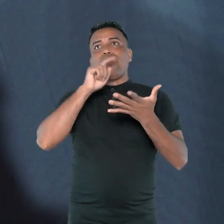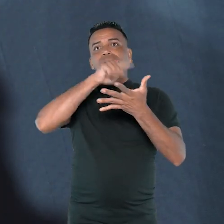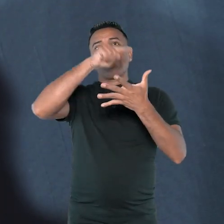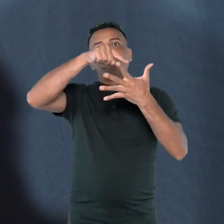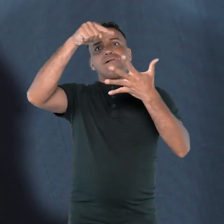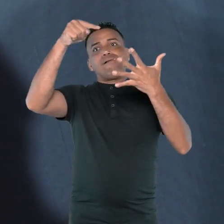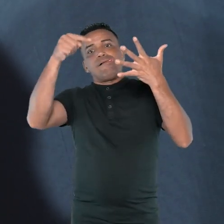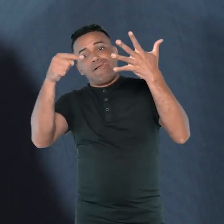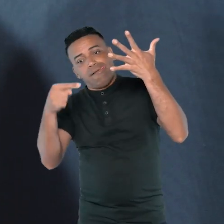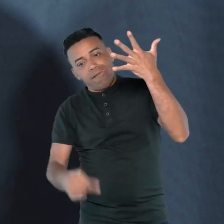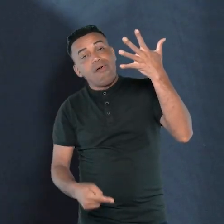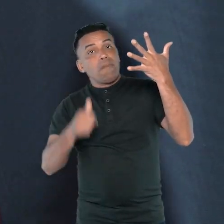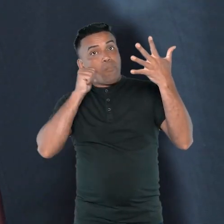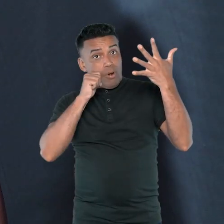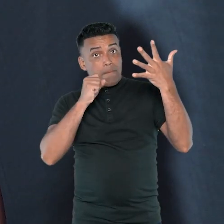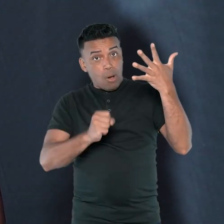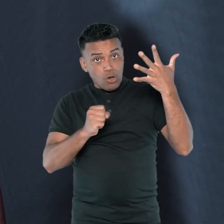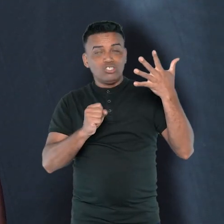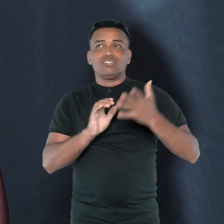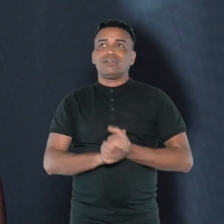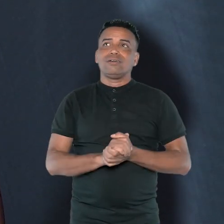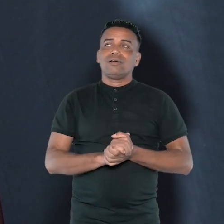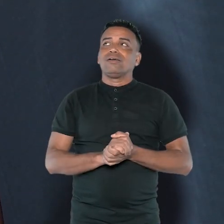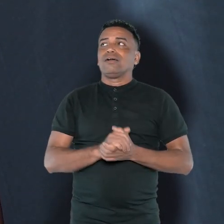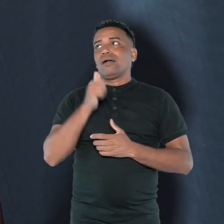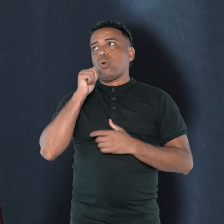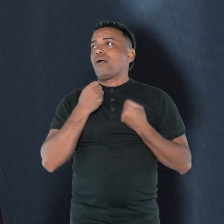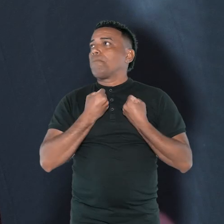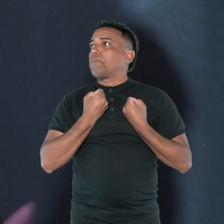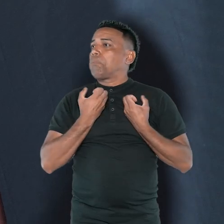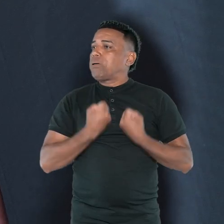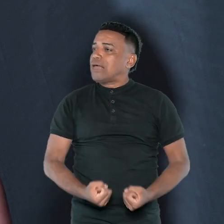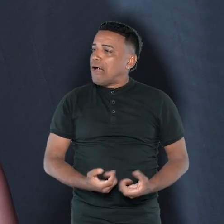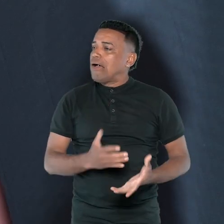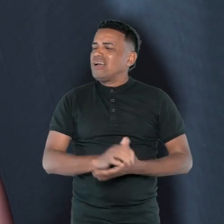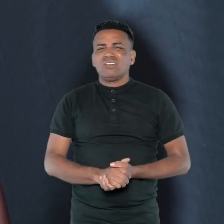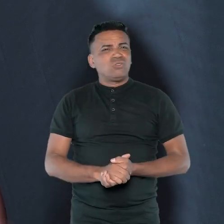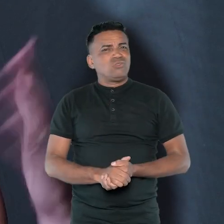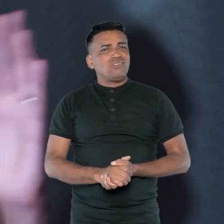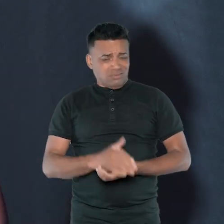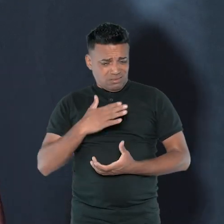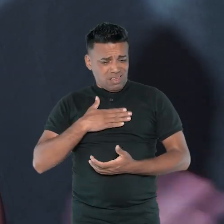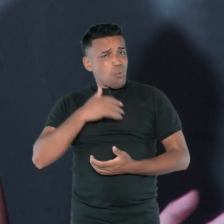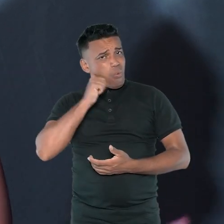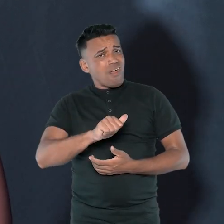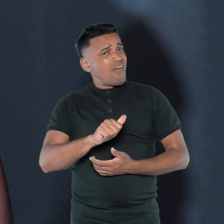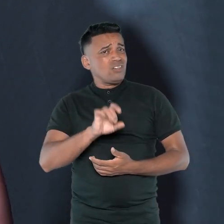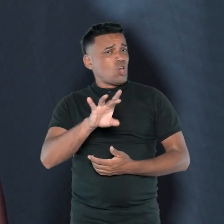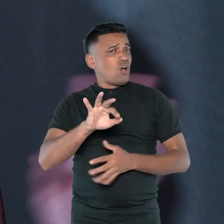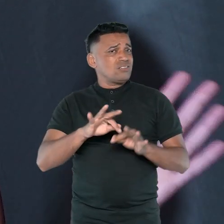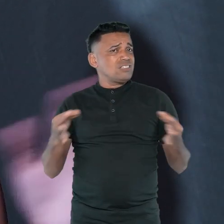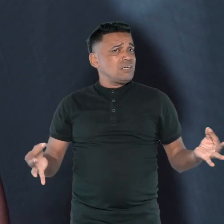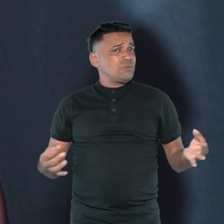das coisas que as mulheres podem ser, e as mulheres ficam super sobrecarregadas. Não, eu queria só ser alguém que está de férias,